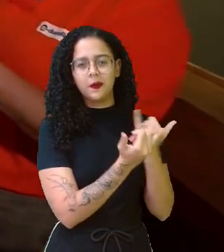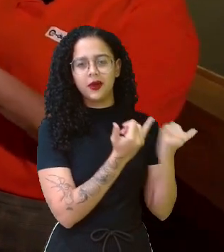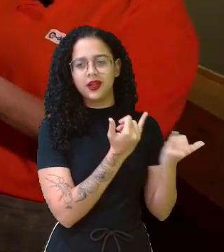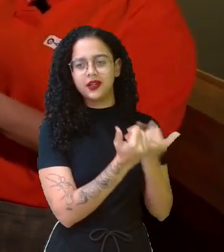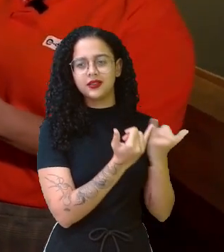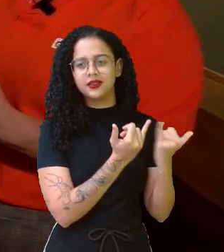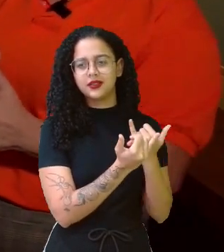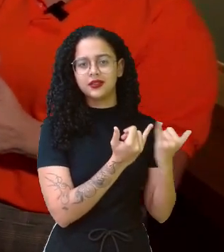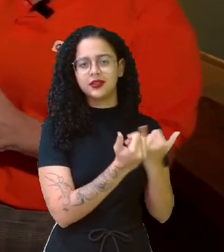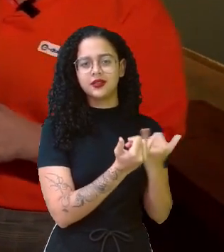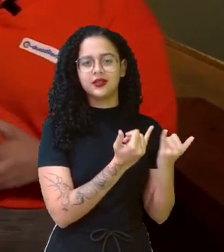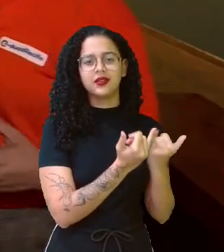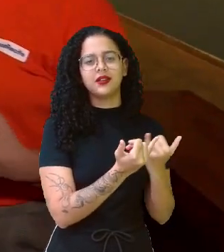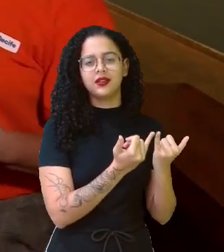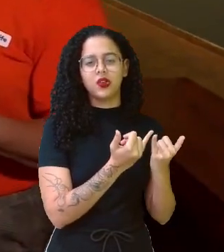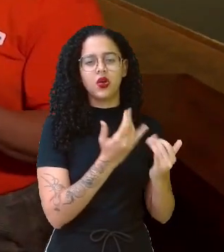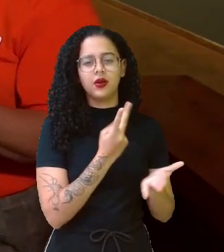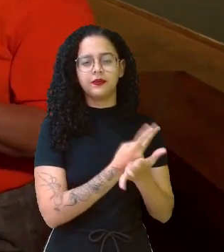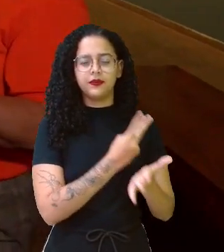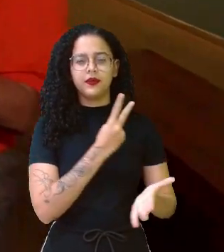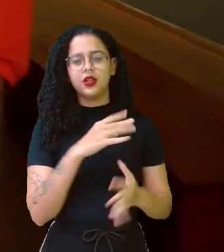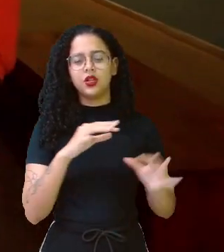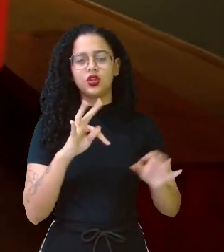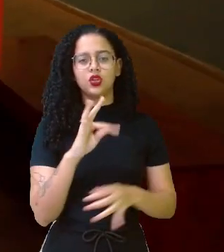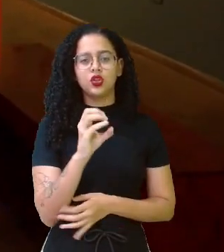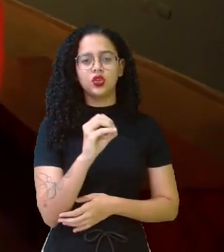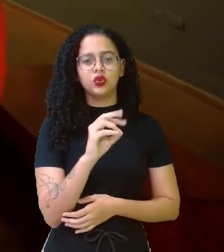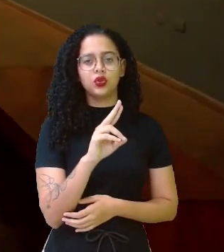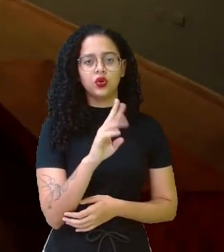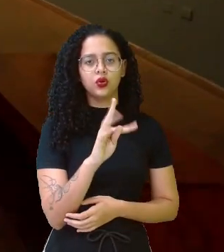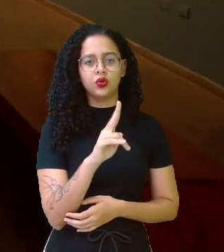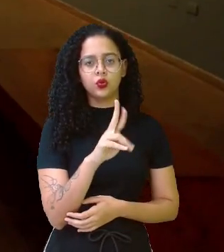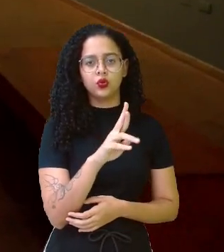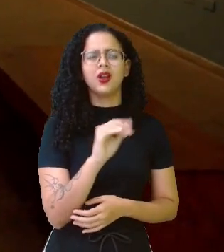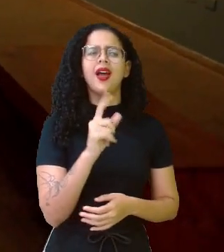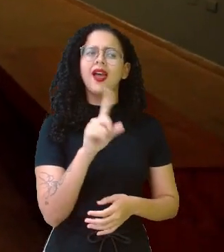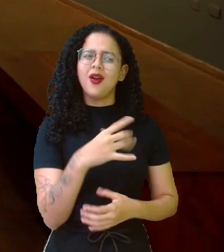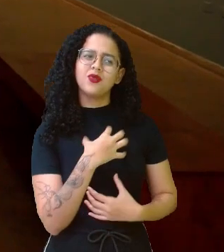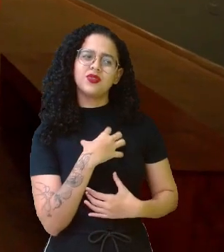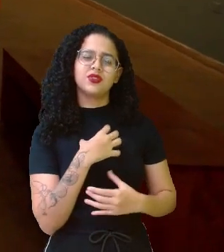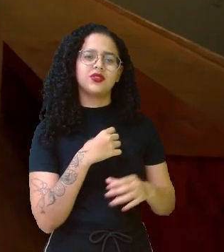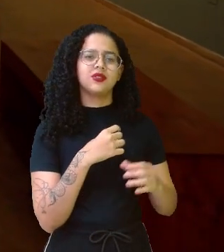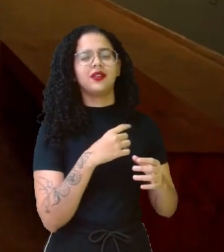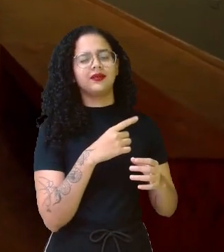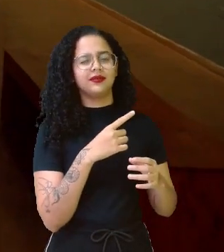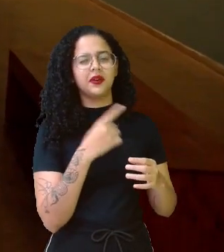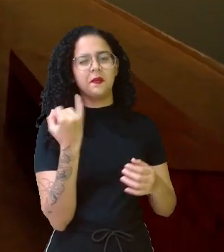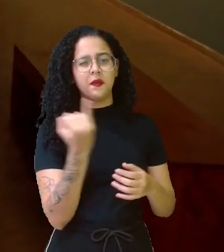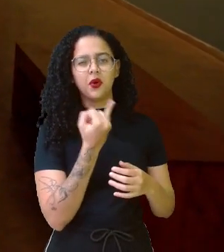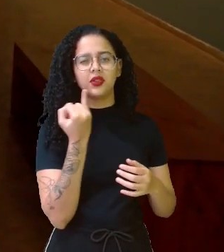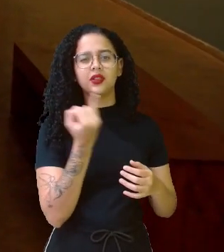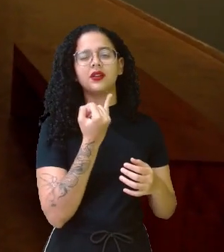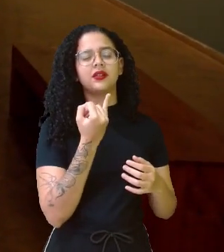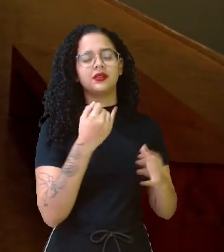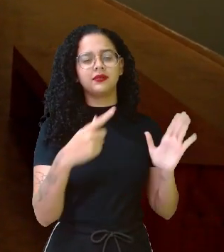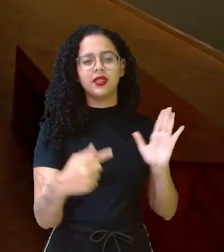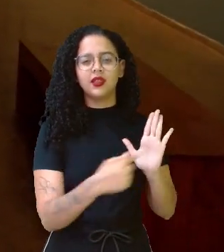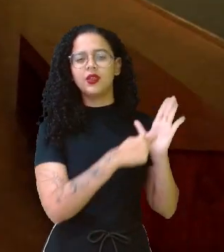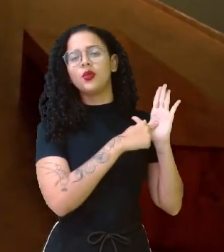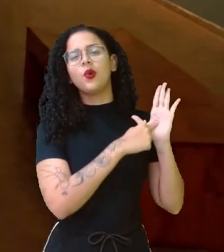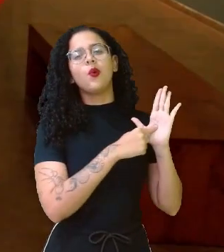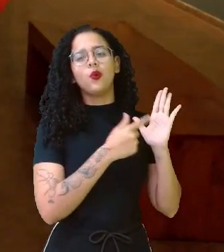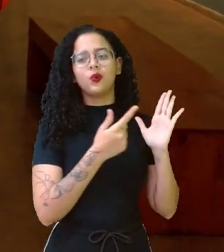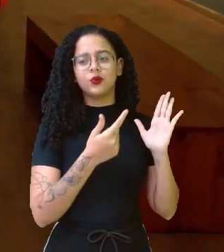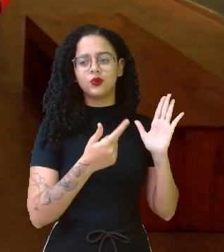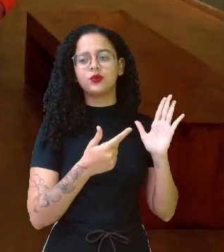mostra situações de tortura, que é uma forma de arte, que é um dos elementos importantes na arte, a denúncia, né, das questões sociais,